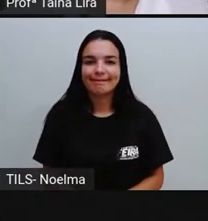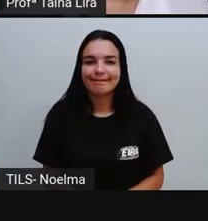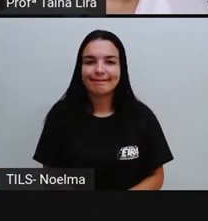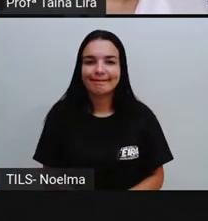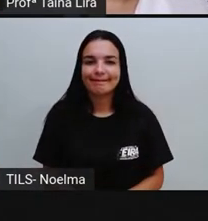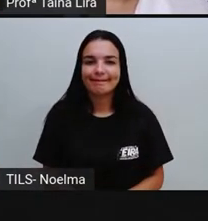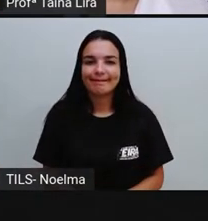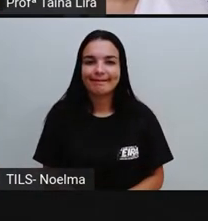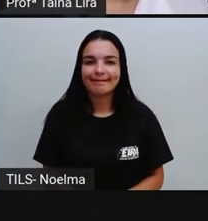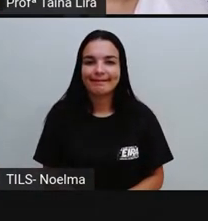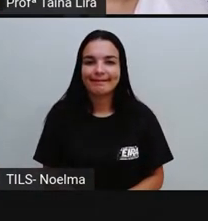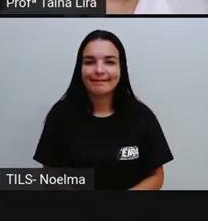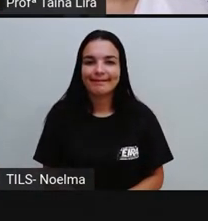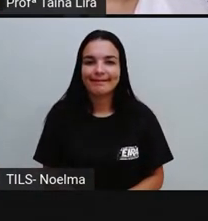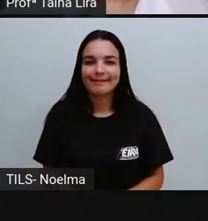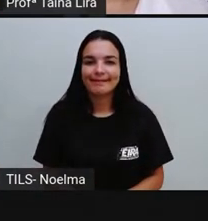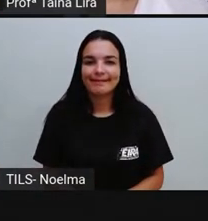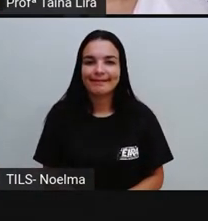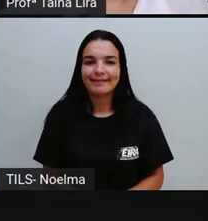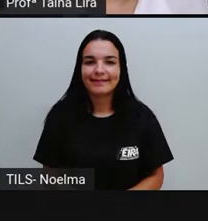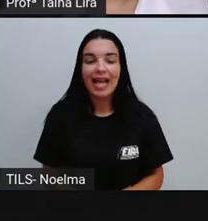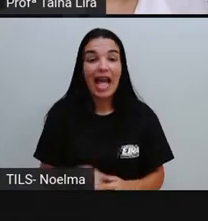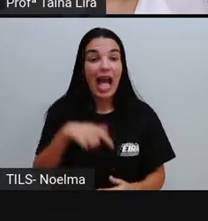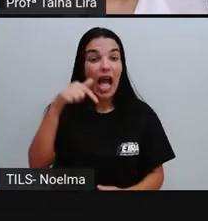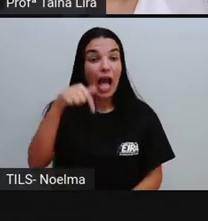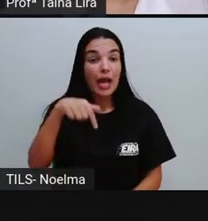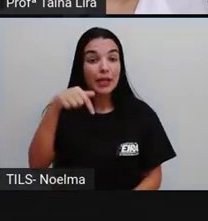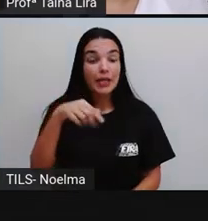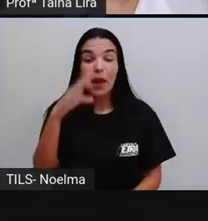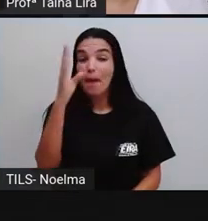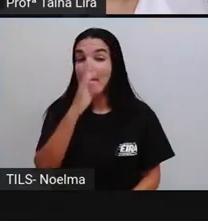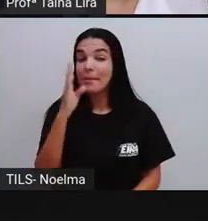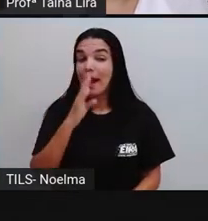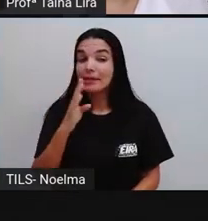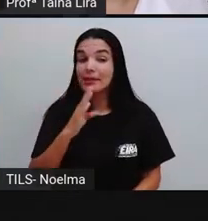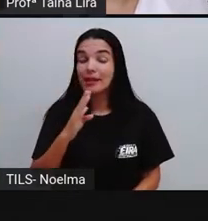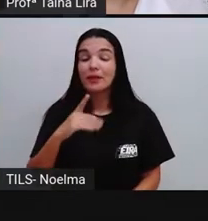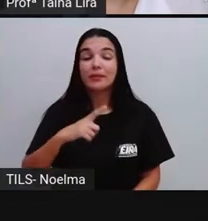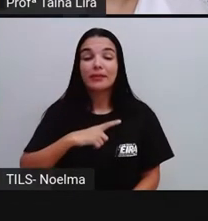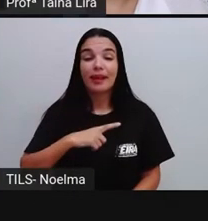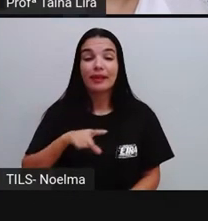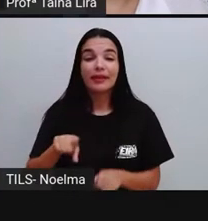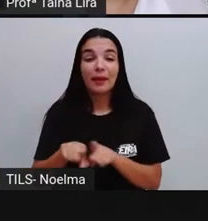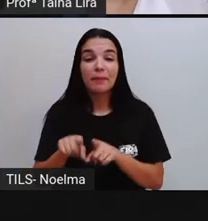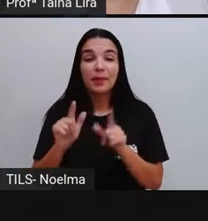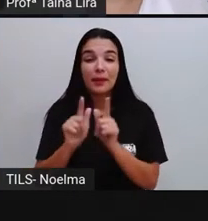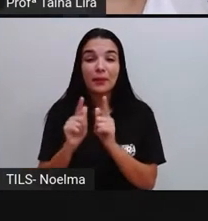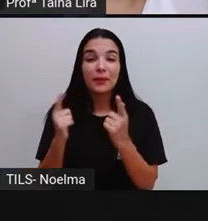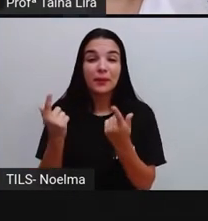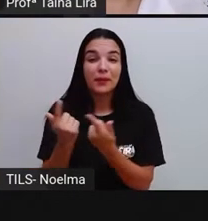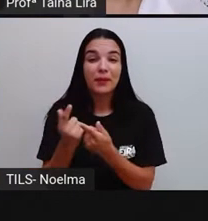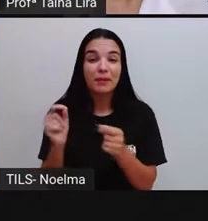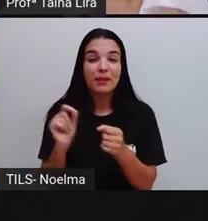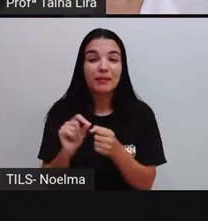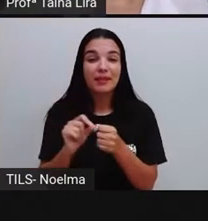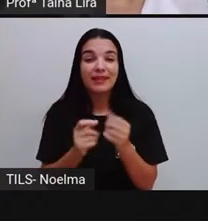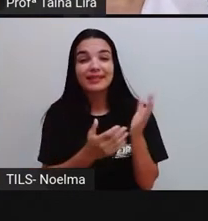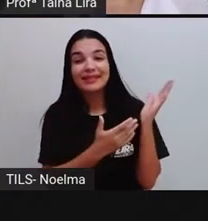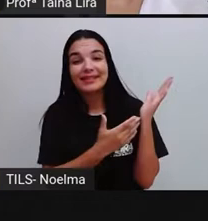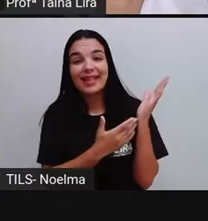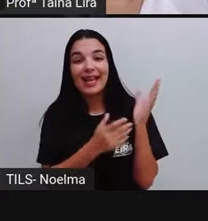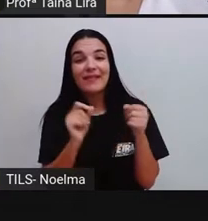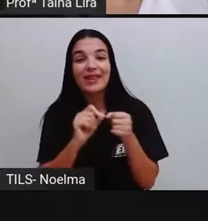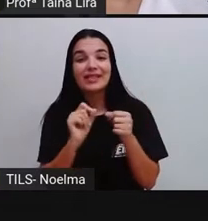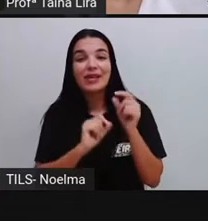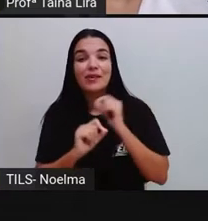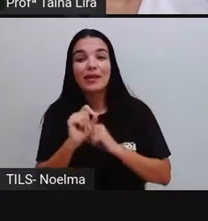e nós temos, ó, um grupo brasileiro, que são os Barbatuques, que também fazem esse trabalho aí de